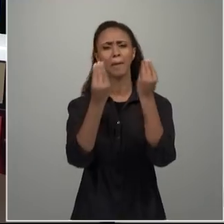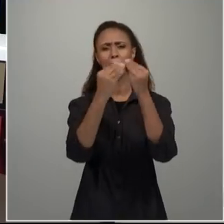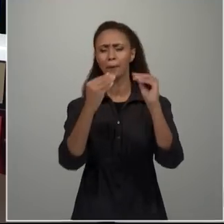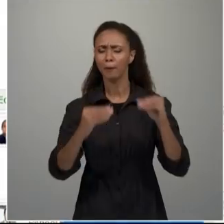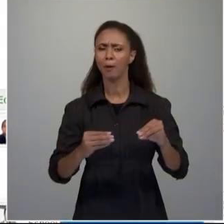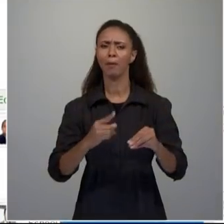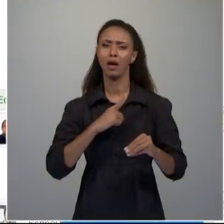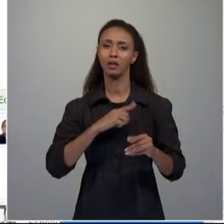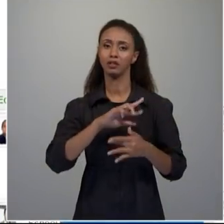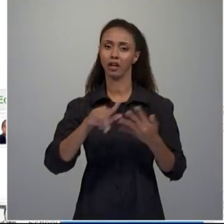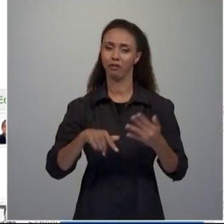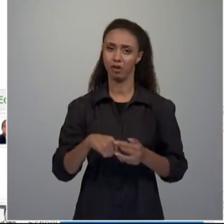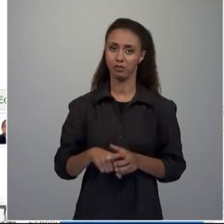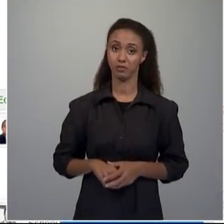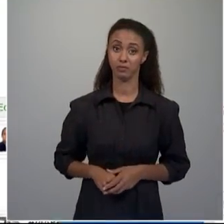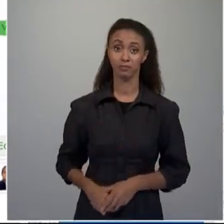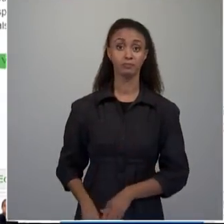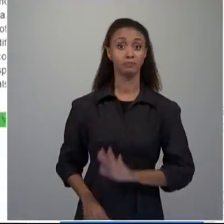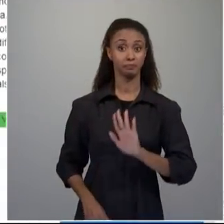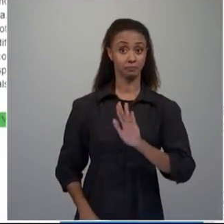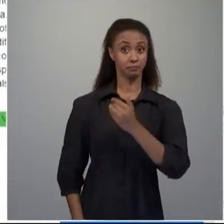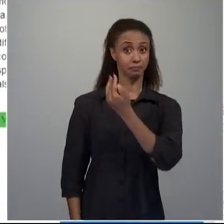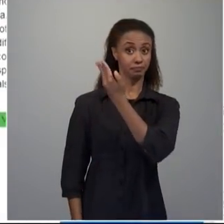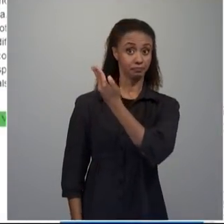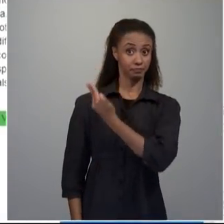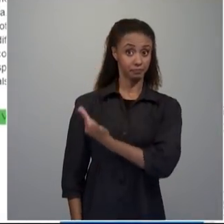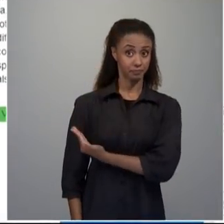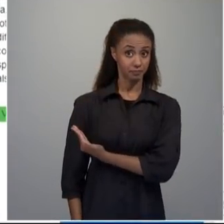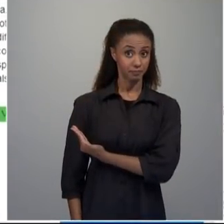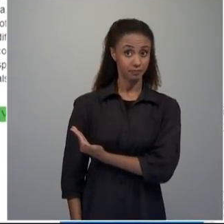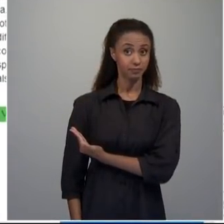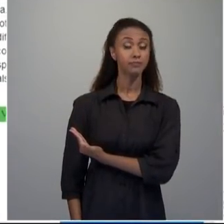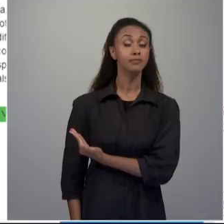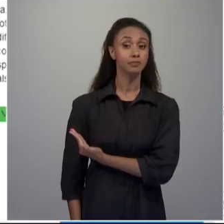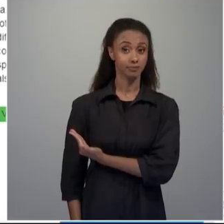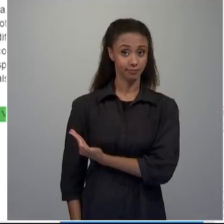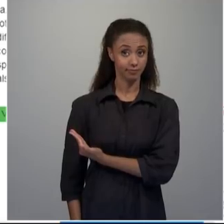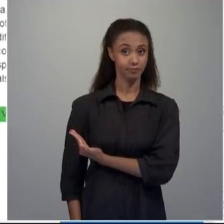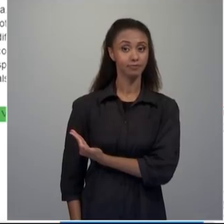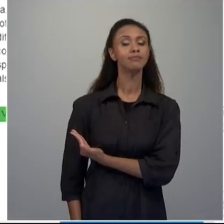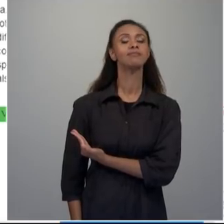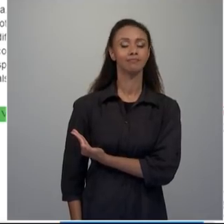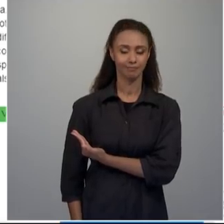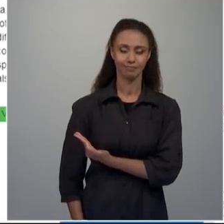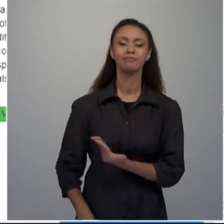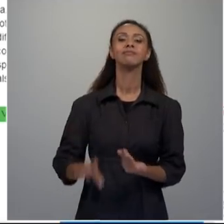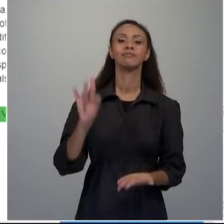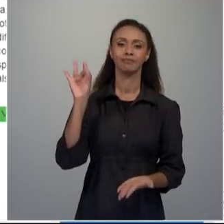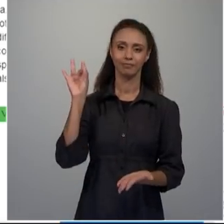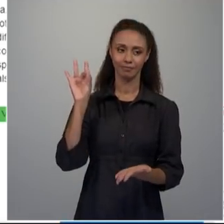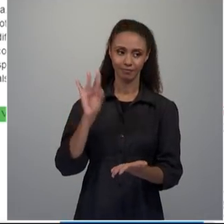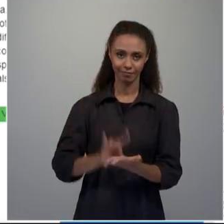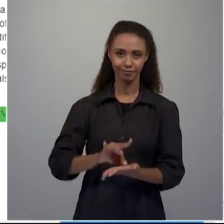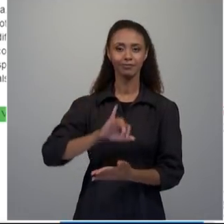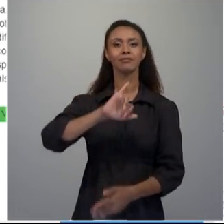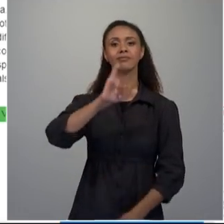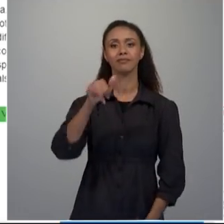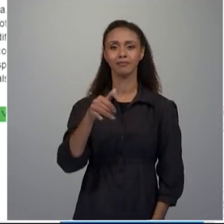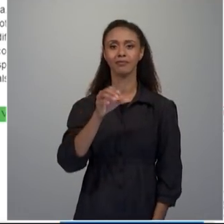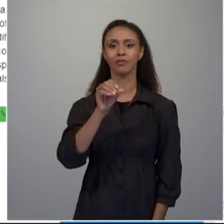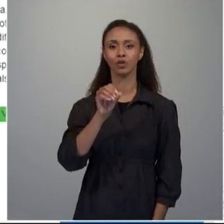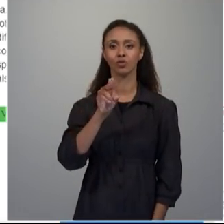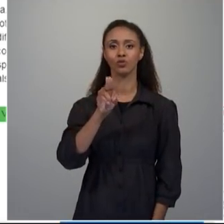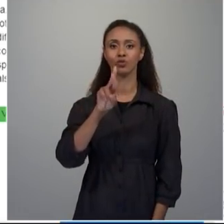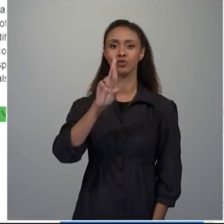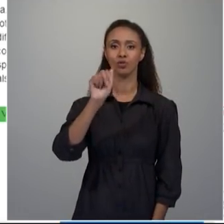dar uma olhada isto é um jono ou seja aqui nós temos homens